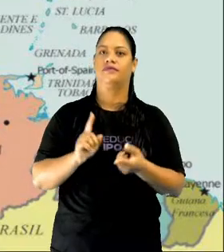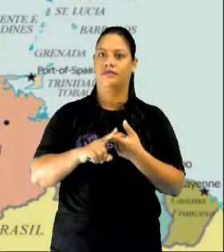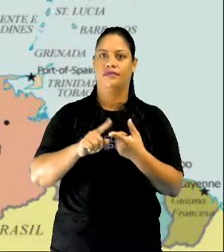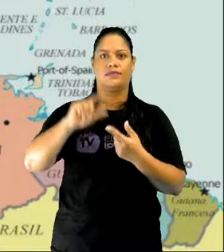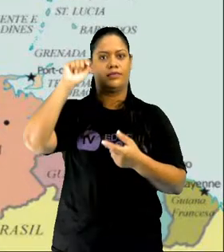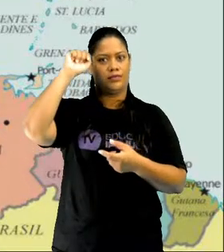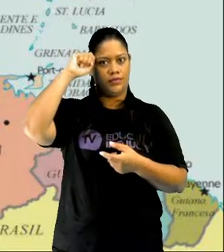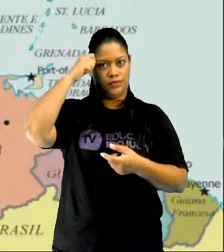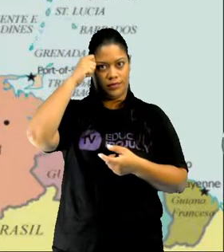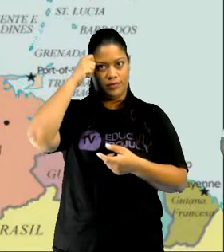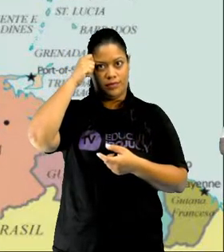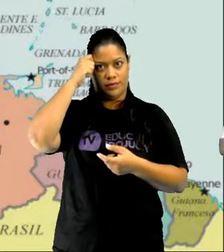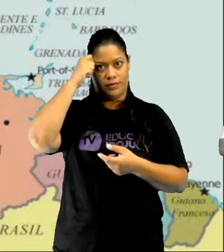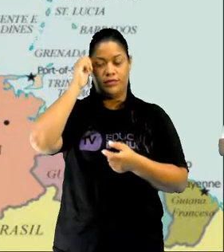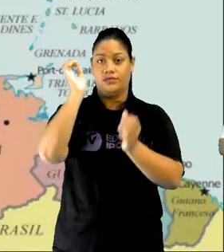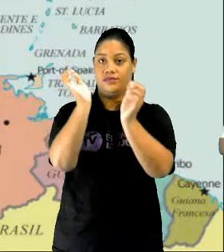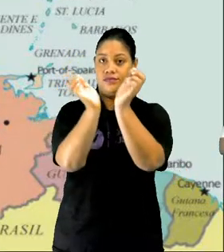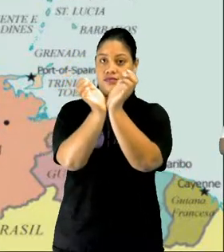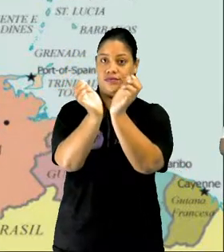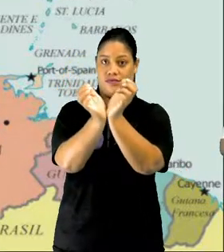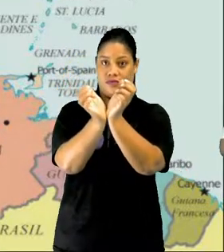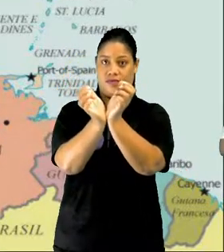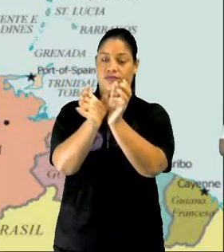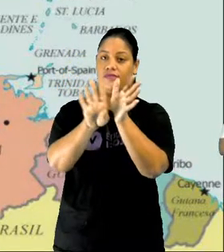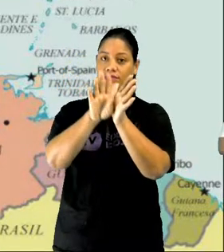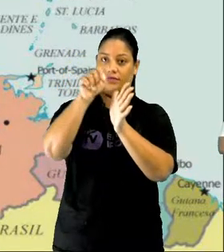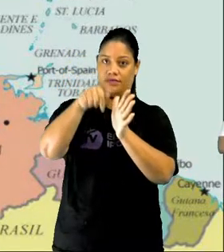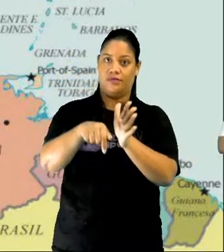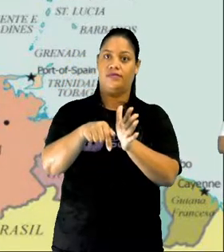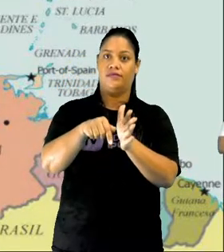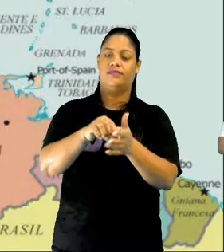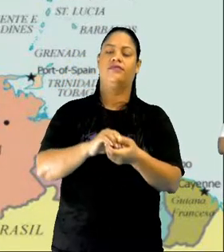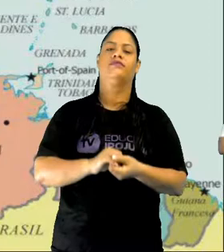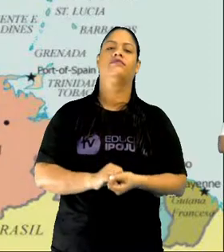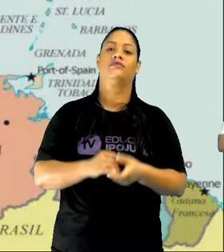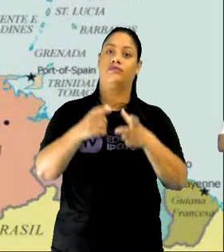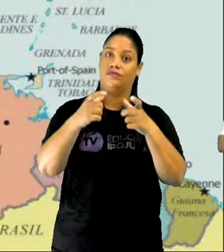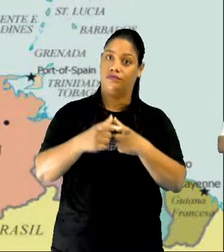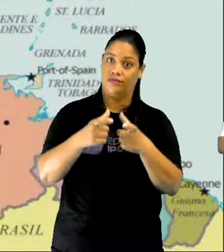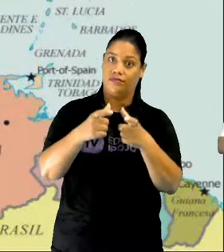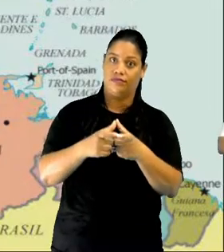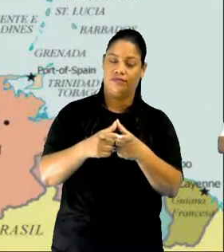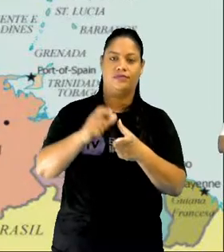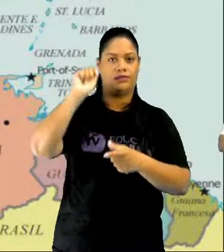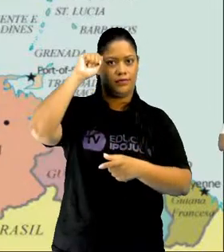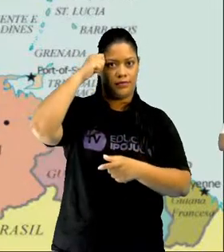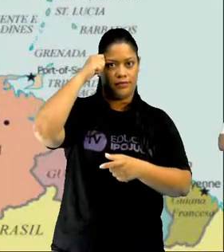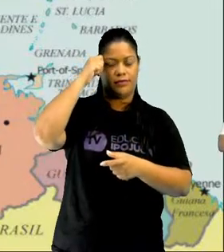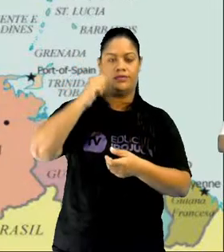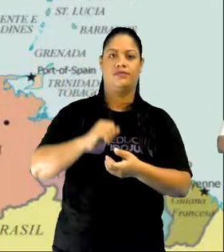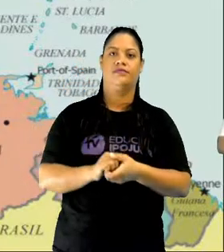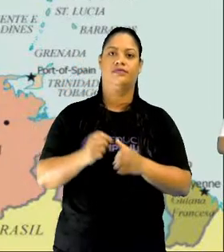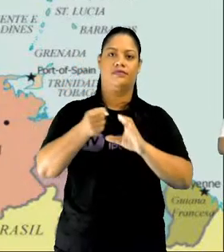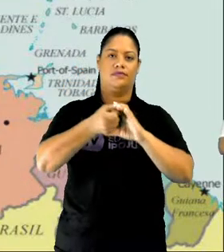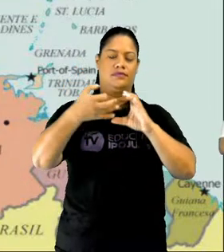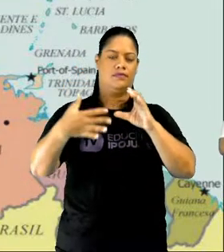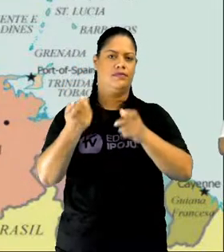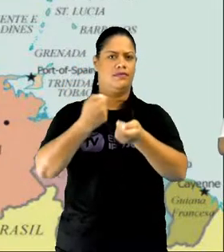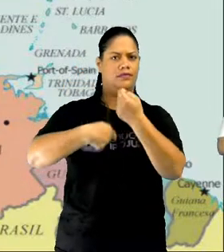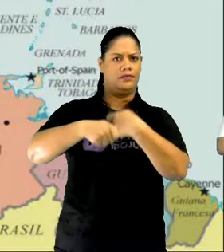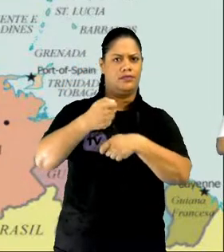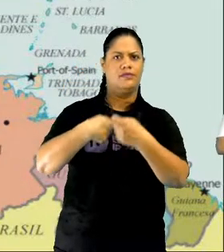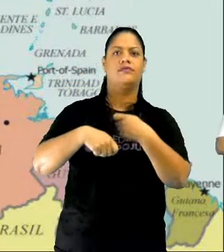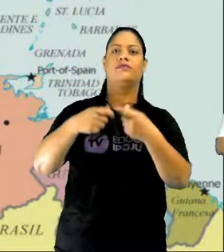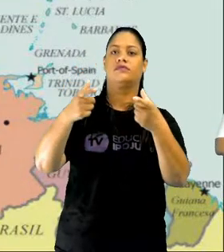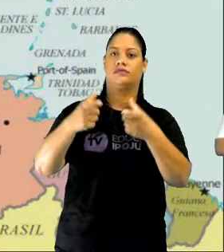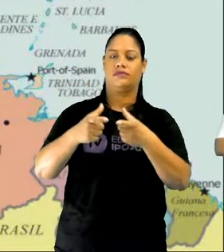negros que vieram escravizados da África. A principal característica econômica dessa